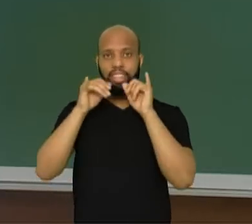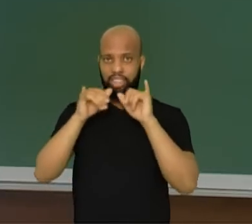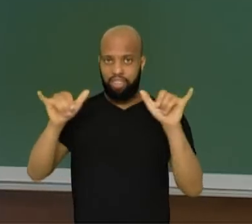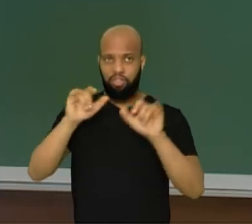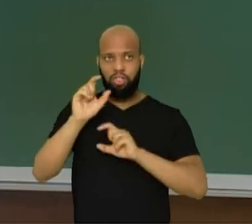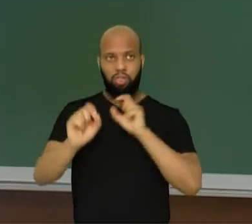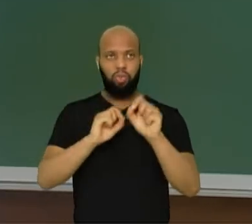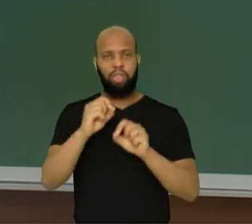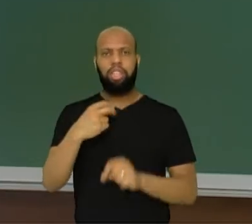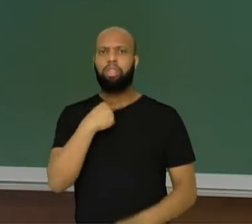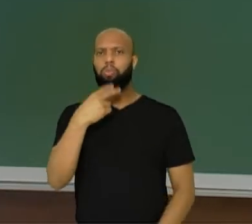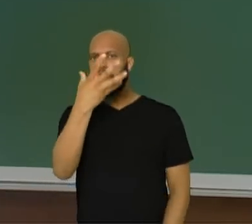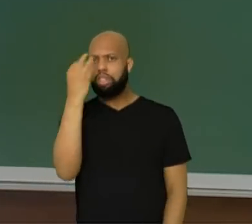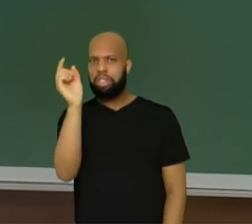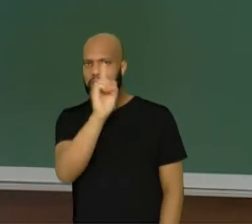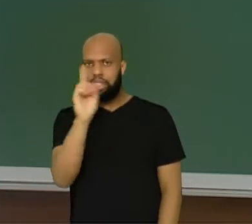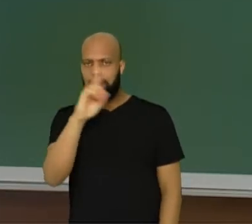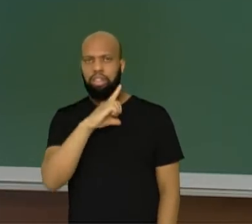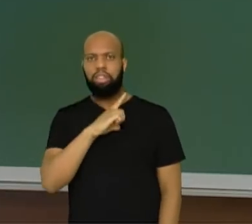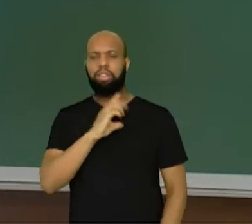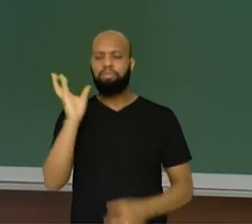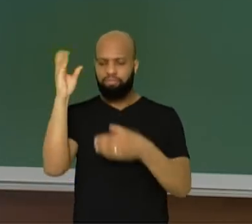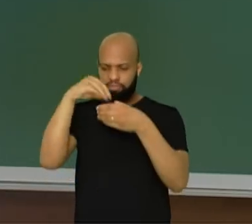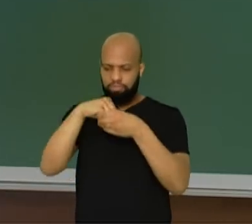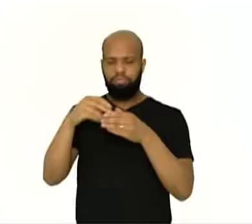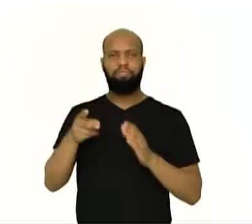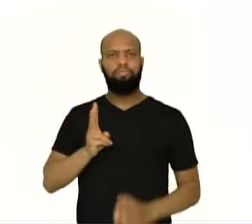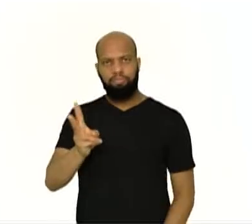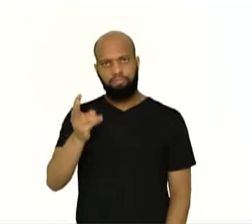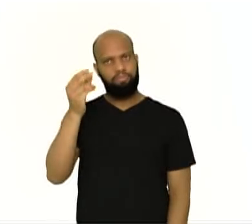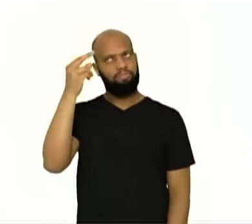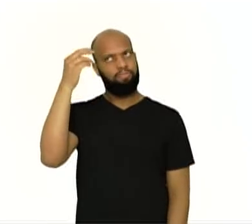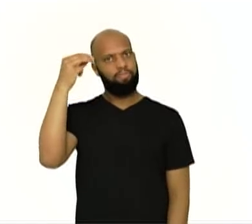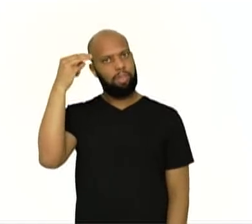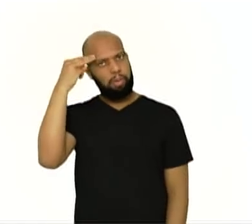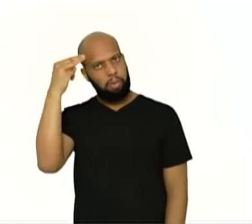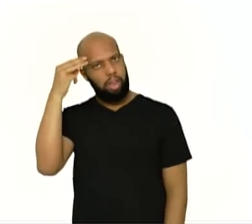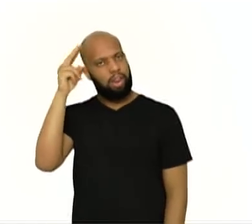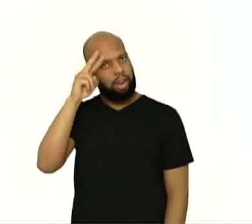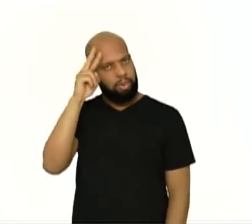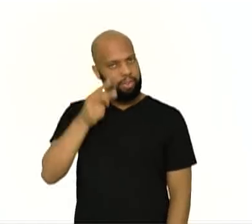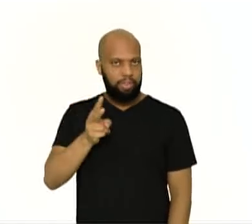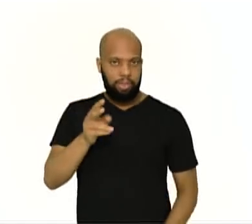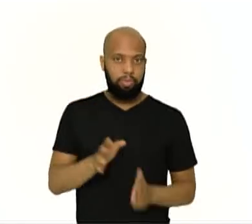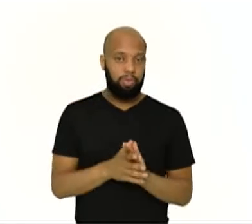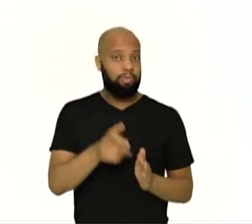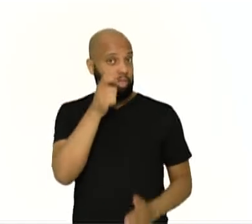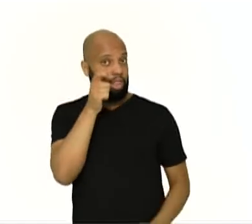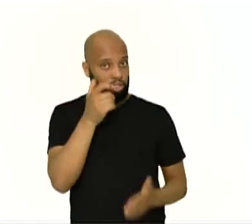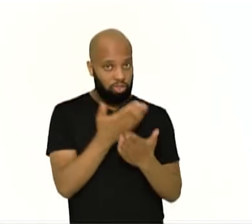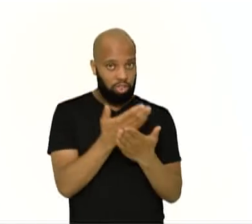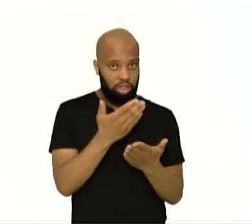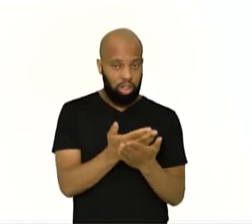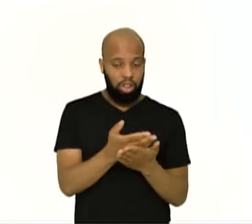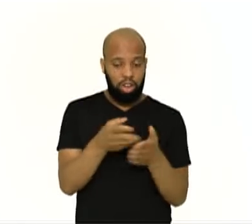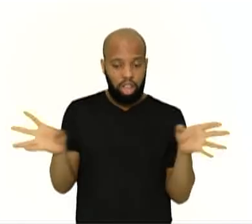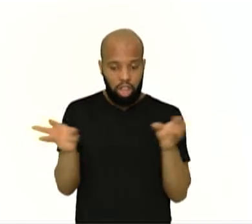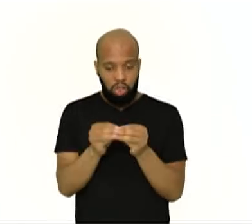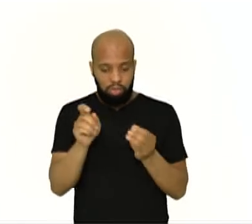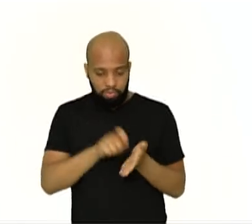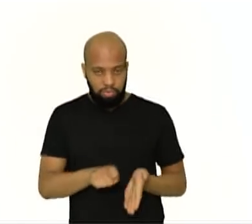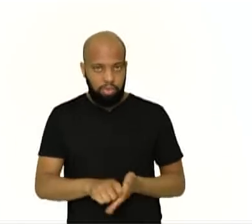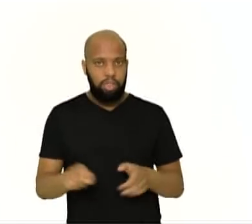recados, aquilo que não pode sair da nossa mente, né? Então, por exemplo, assistir às aulas, fazer os resumos, ler